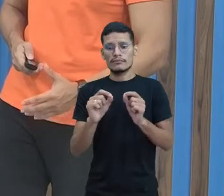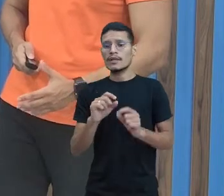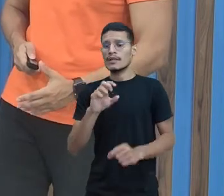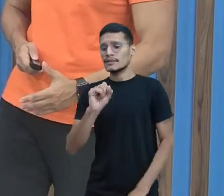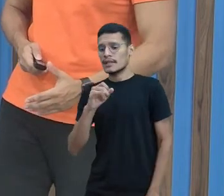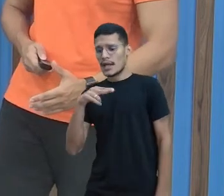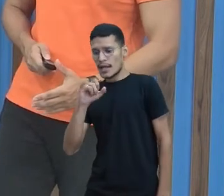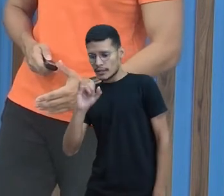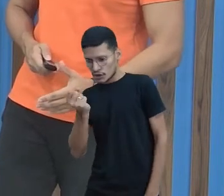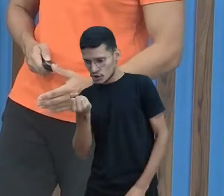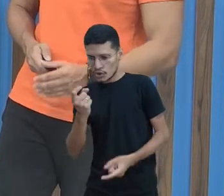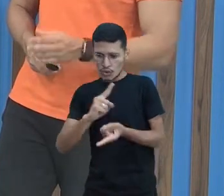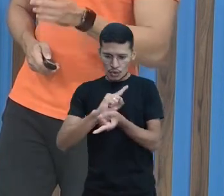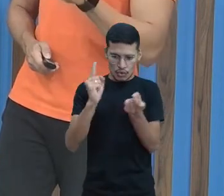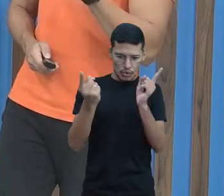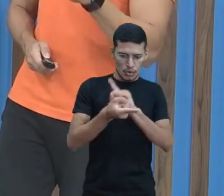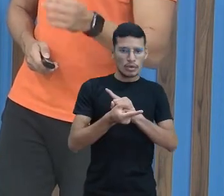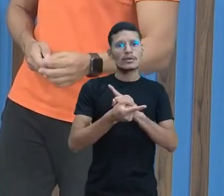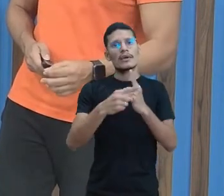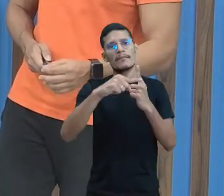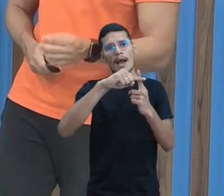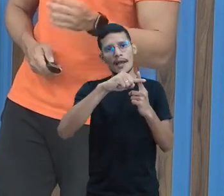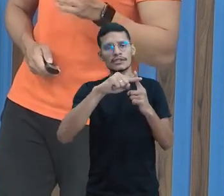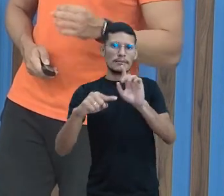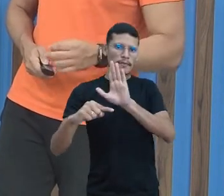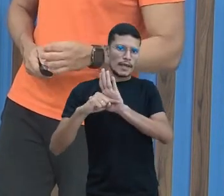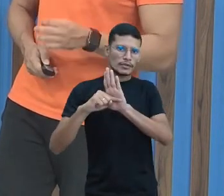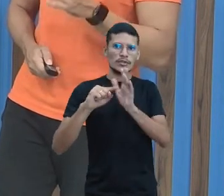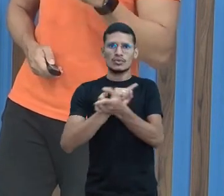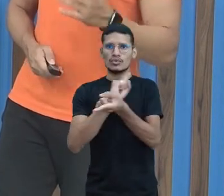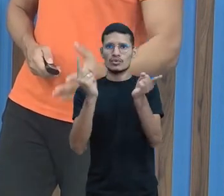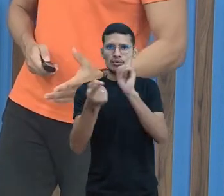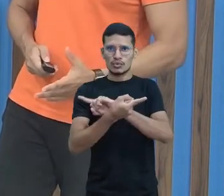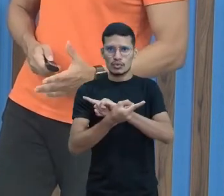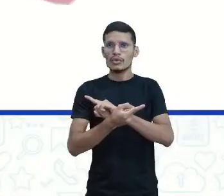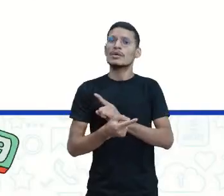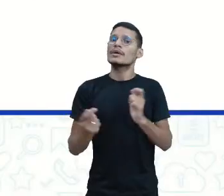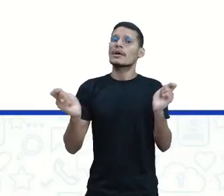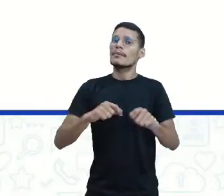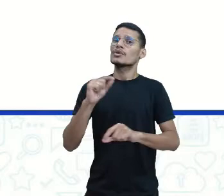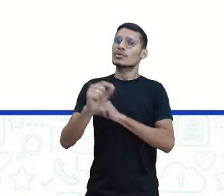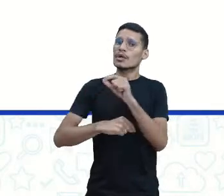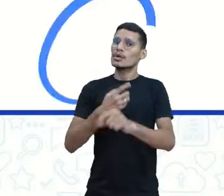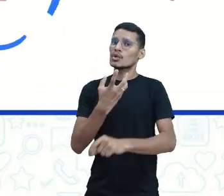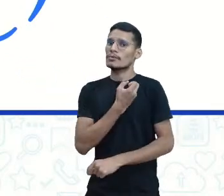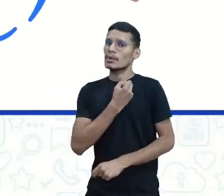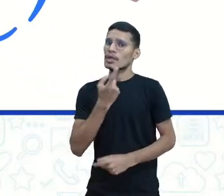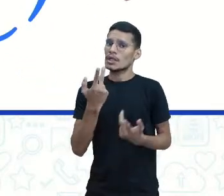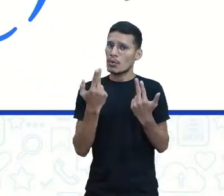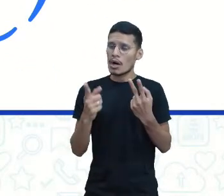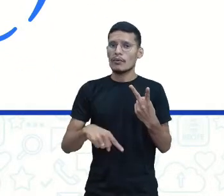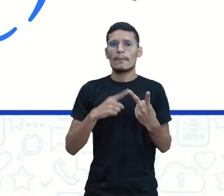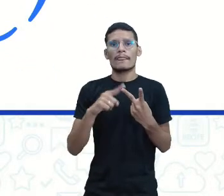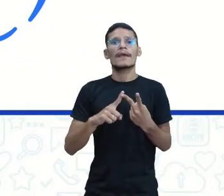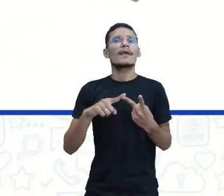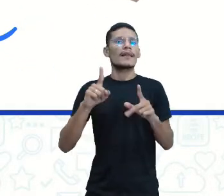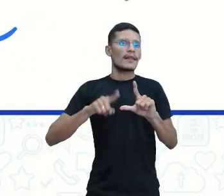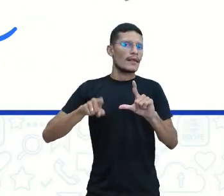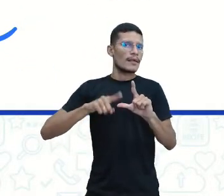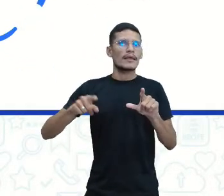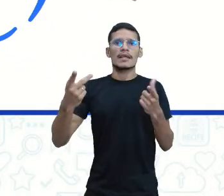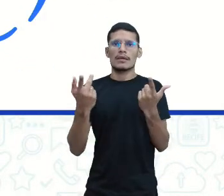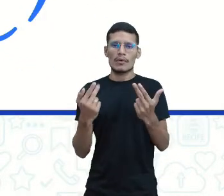são opostos, certo? Ó, o mais com o menos, parte numérica igual e parte literal